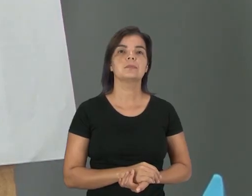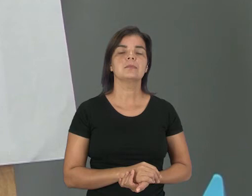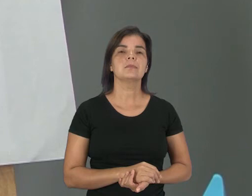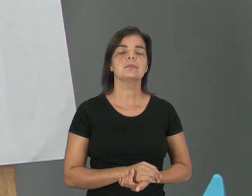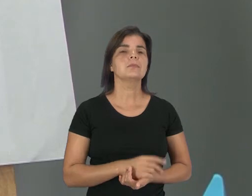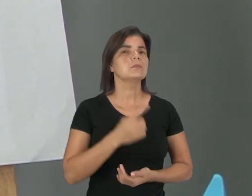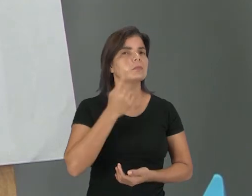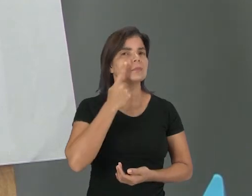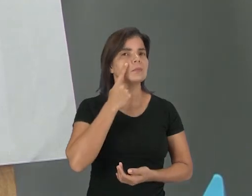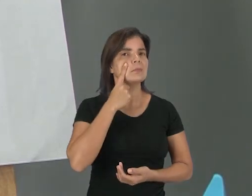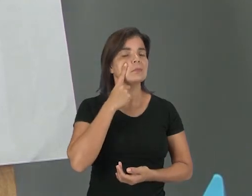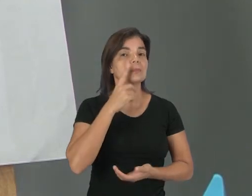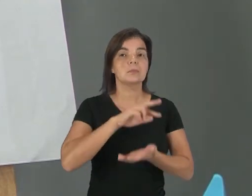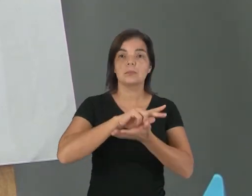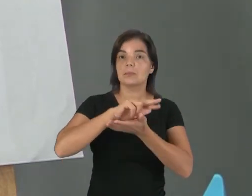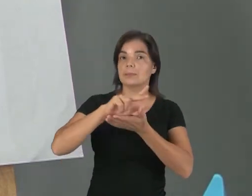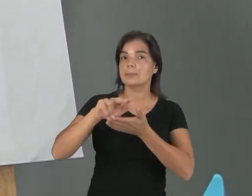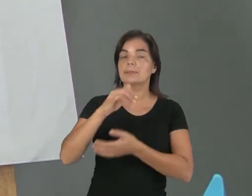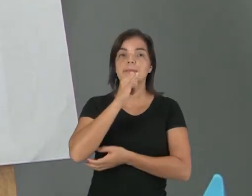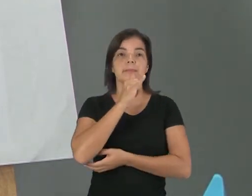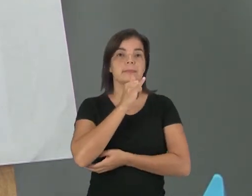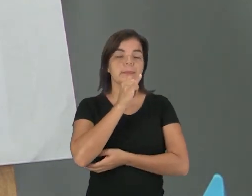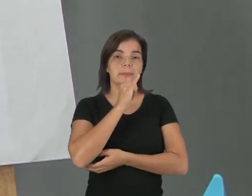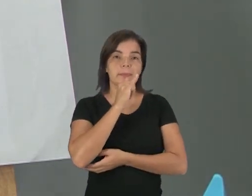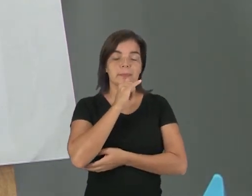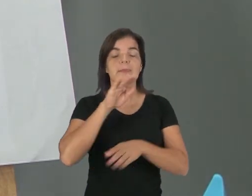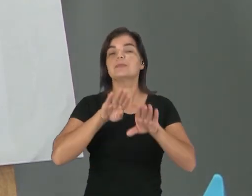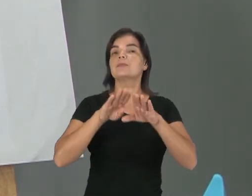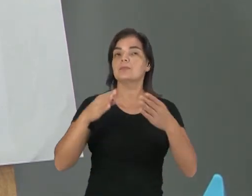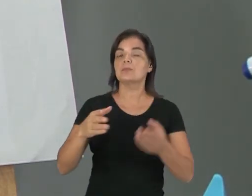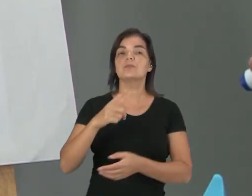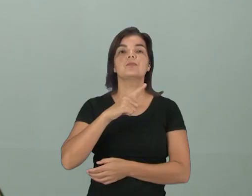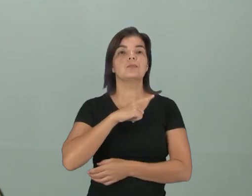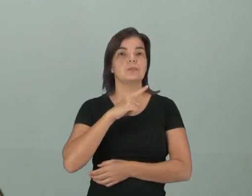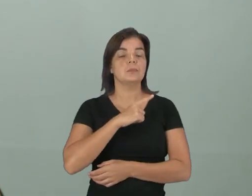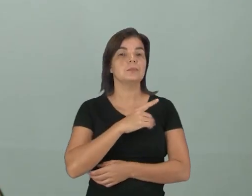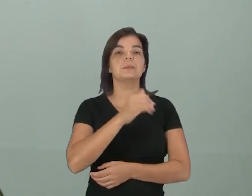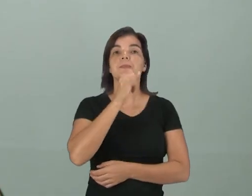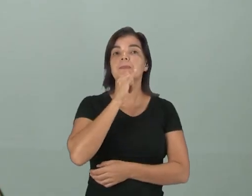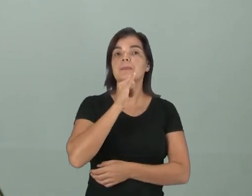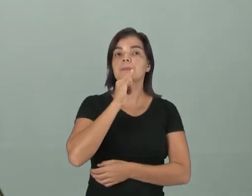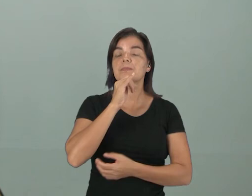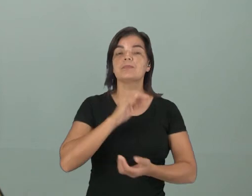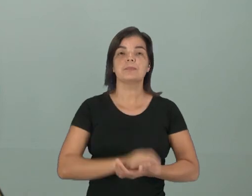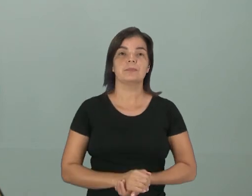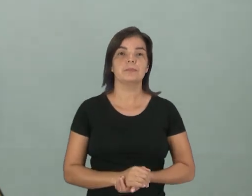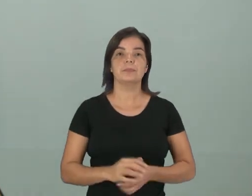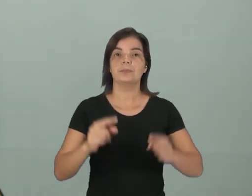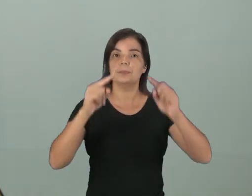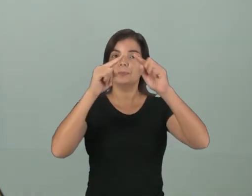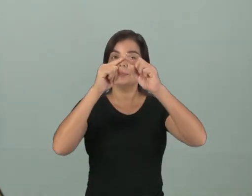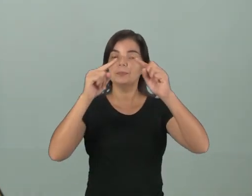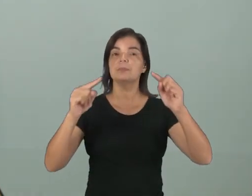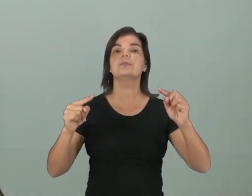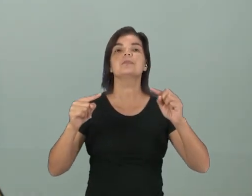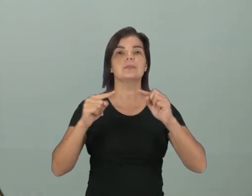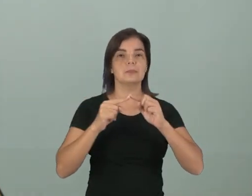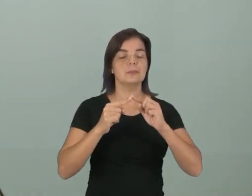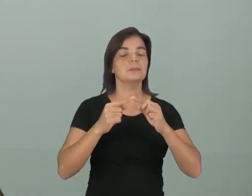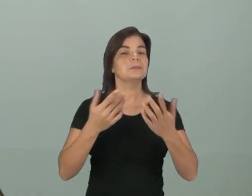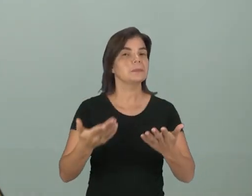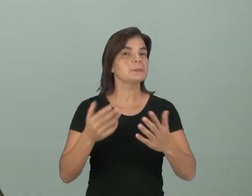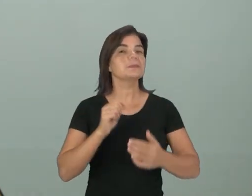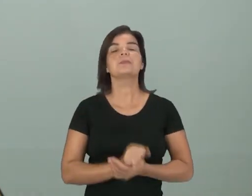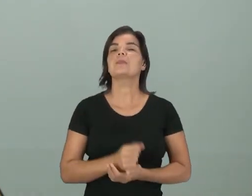O que nós acabamos de ver vários exemplos aqui em nossa mesa. Nós temos aqui um exemplo de pirâmide, isso